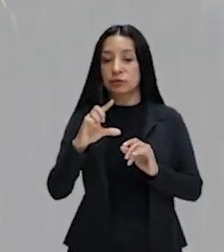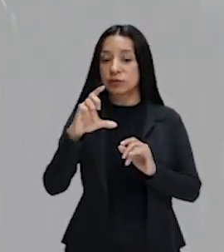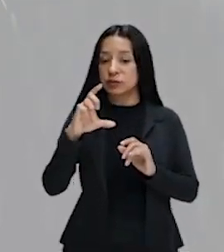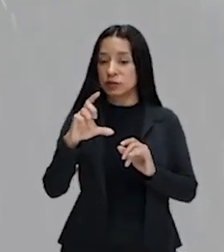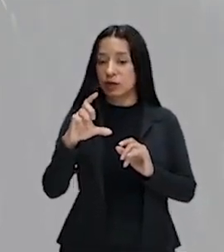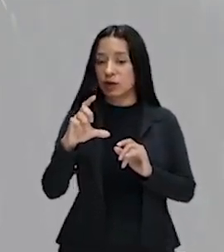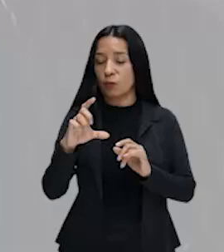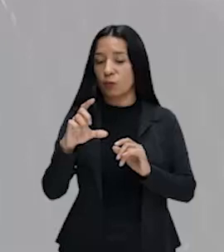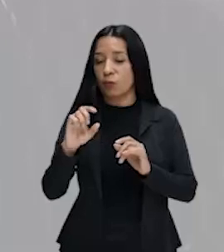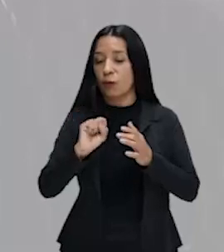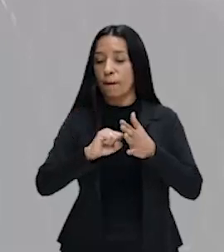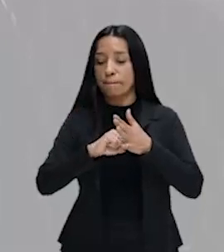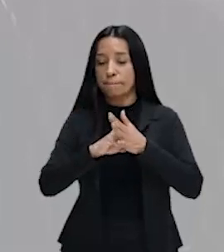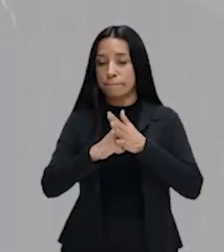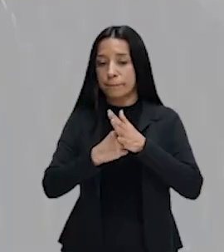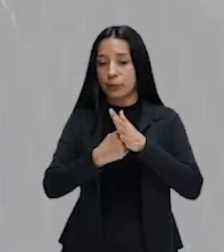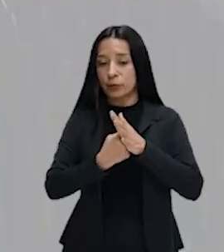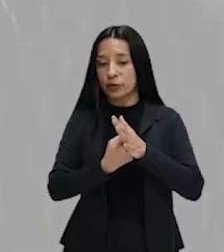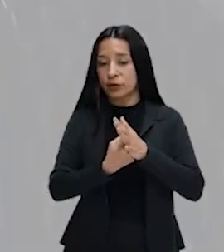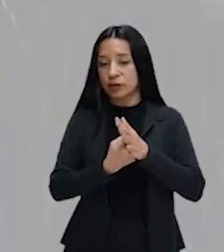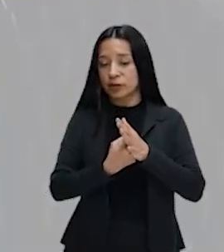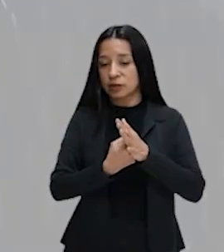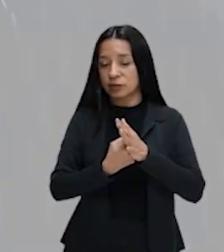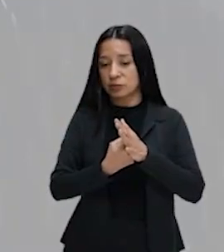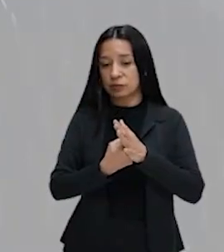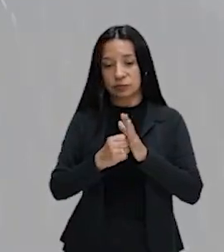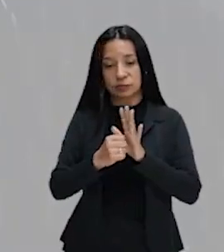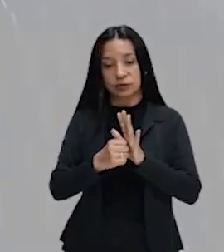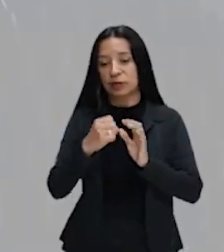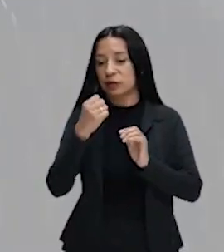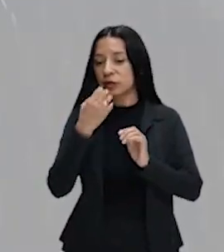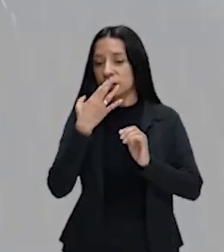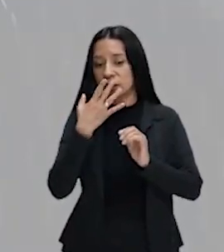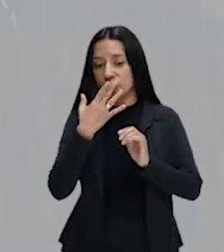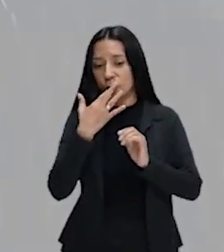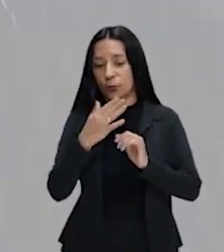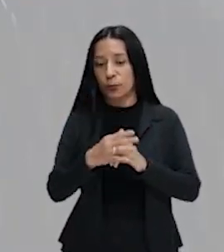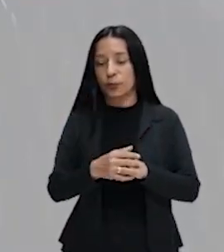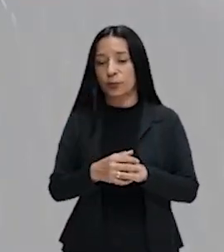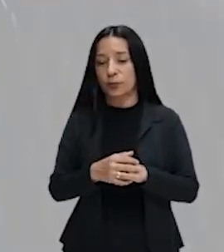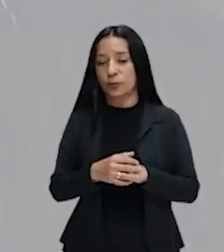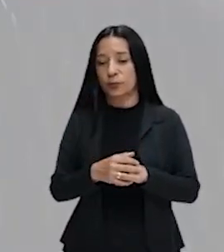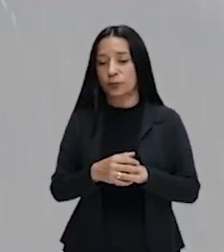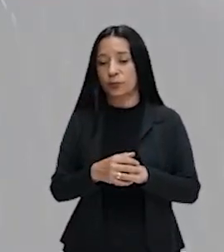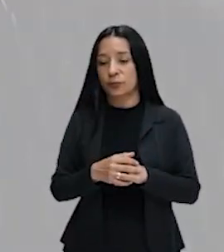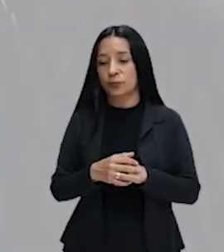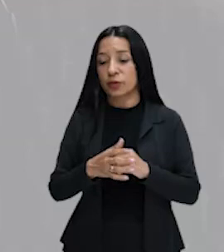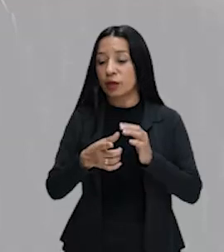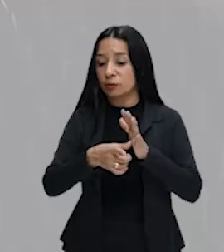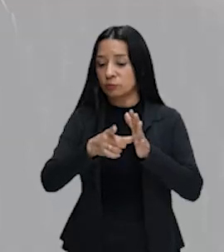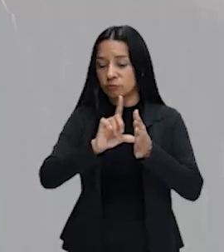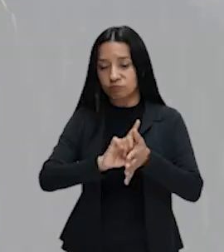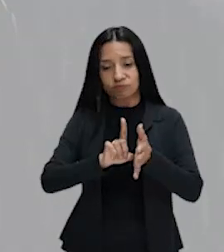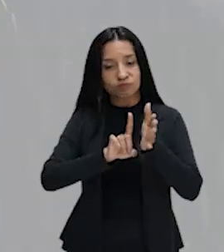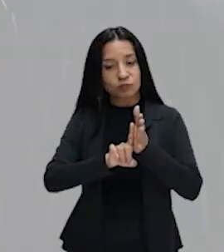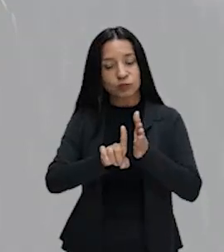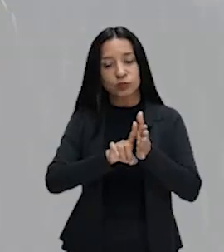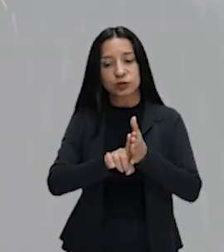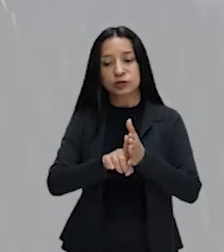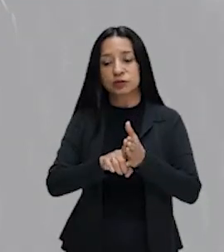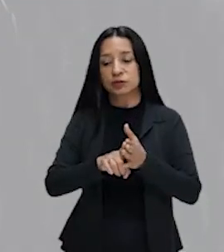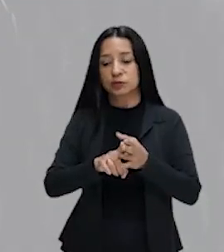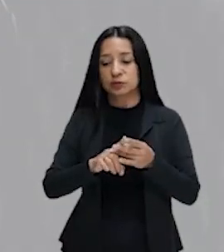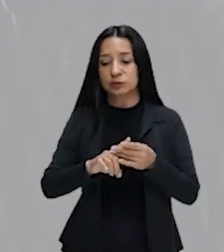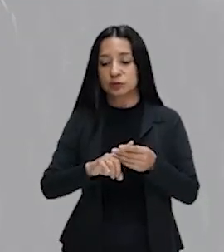inibe, ó, cesão ele inibe a manifestação da cor. Veja que na questão anterior, o gene, quando